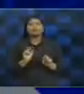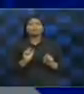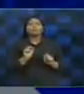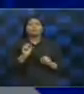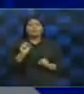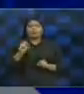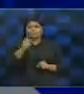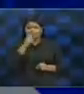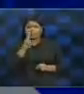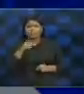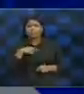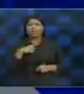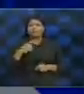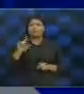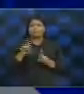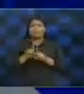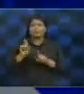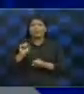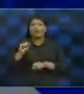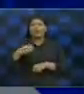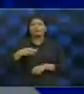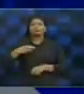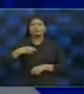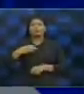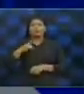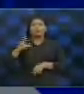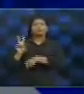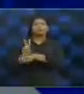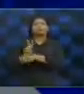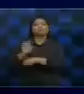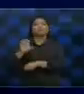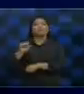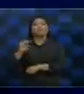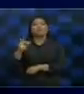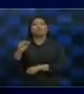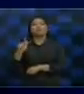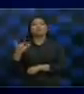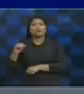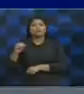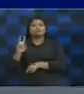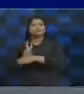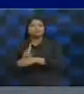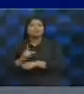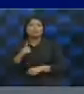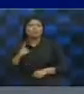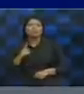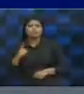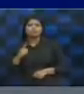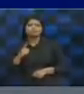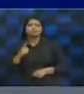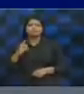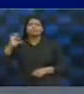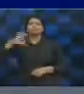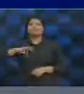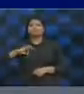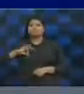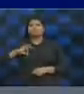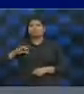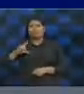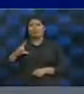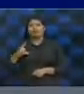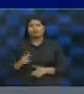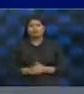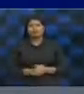estágio remunerado já dou para 1.600 pessoas na Prefeitura de Manaus. Tréplica, um minuto. Mas não foi ninguém que disse que ia